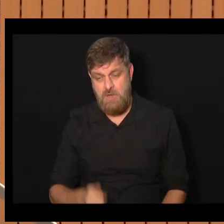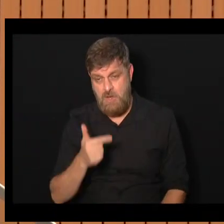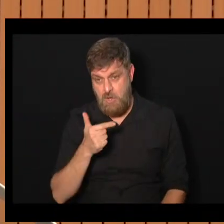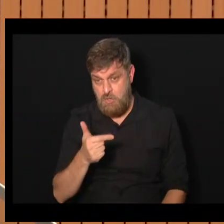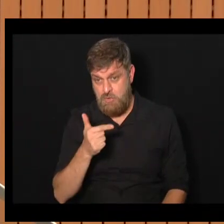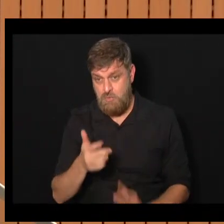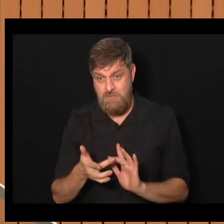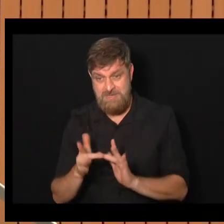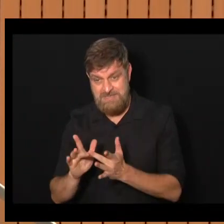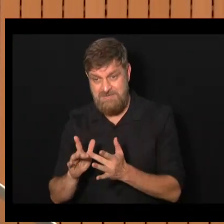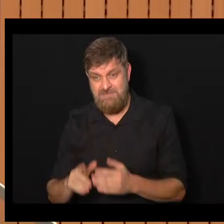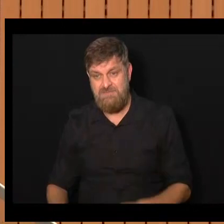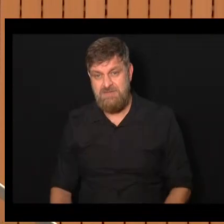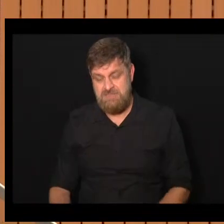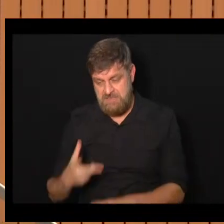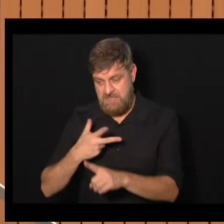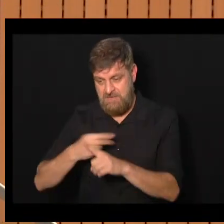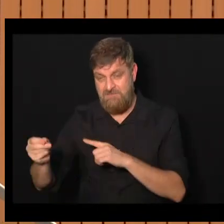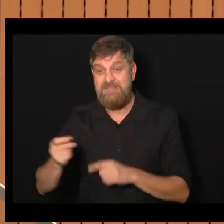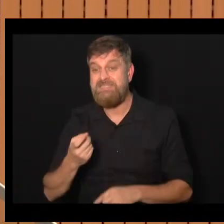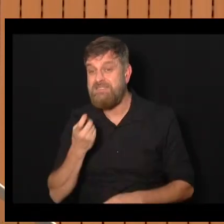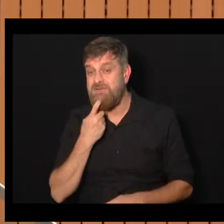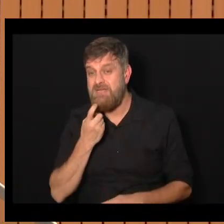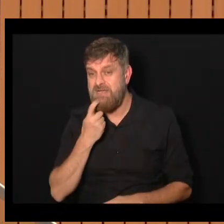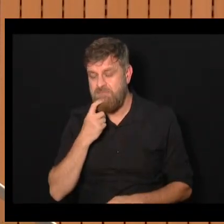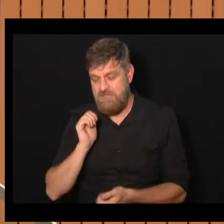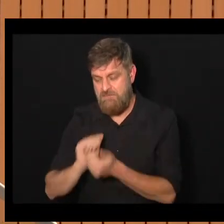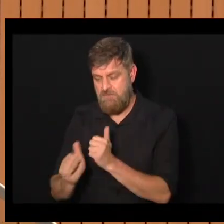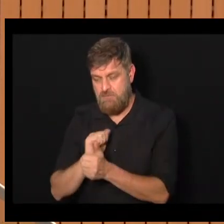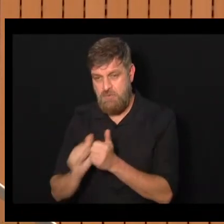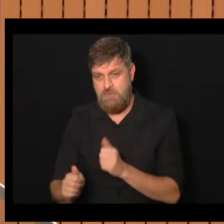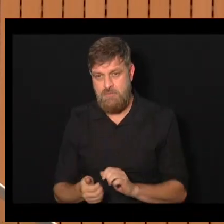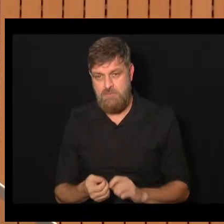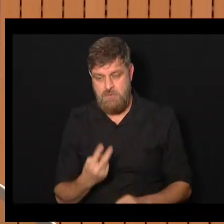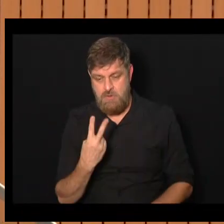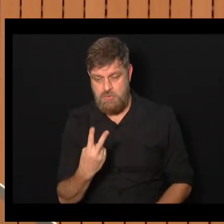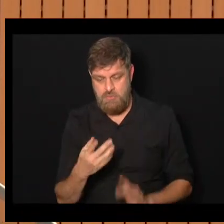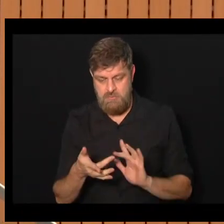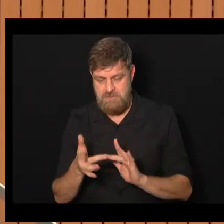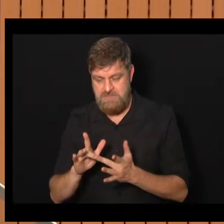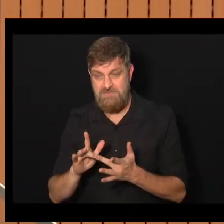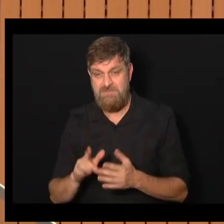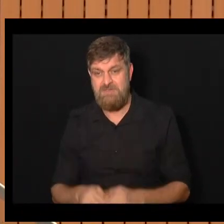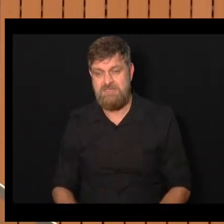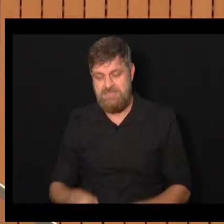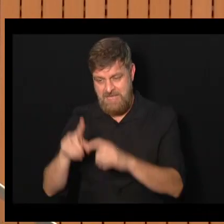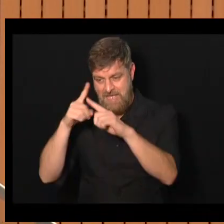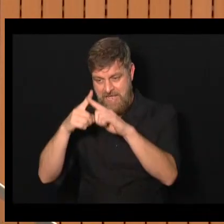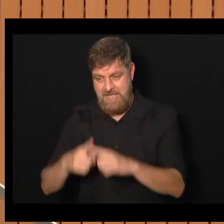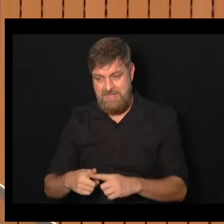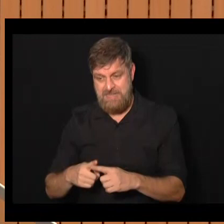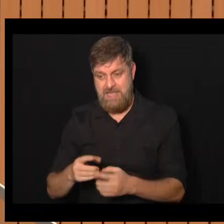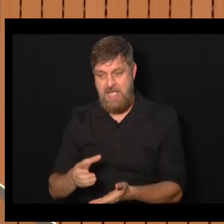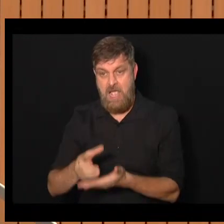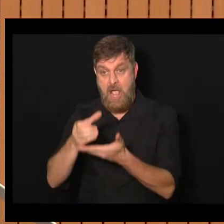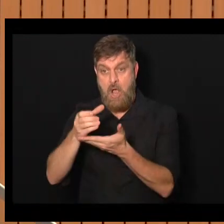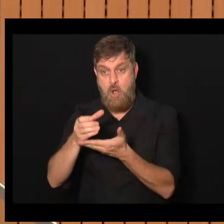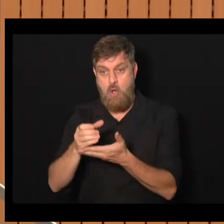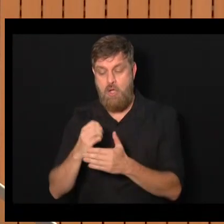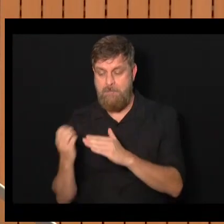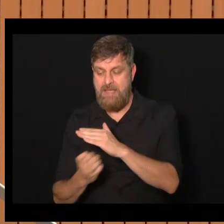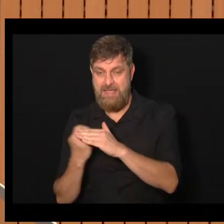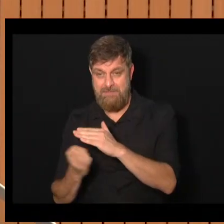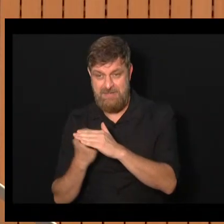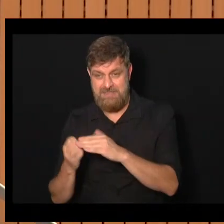2 vezes campeão amador da Liga Campineira de Futebol, 2 vezes campeão da Copa Imprensa de Futebol Amador, 1 vez campeão